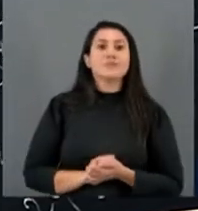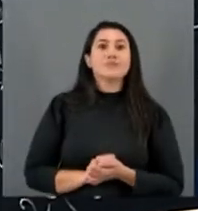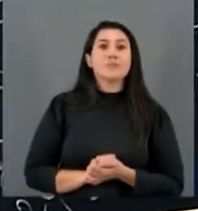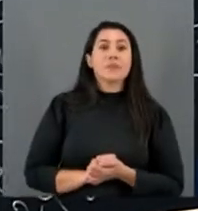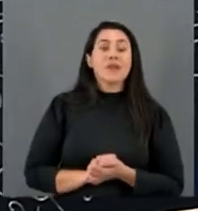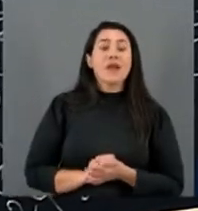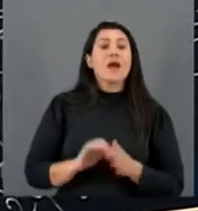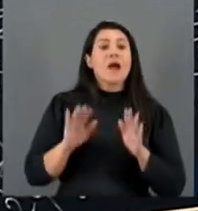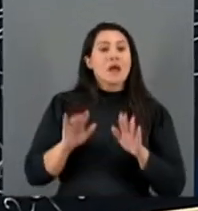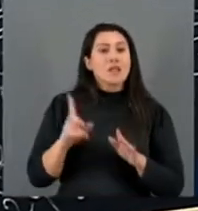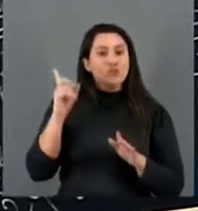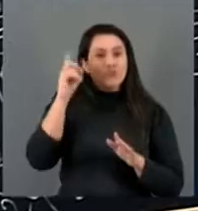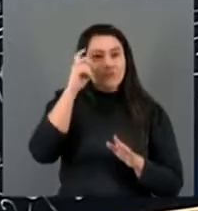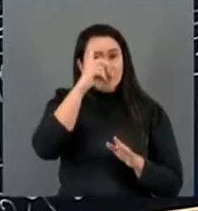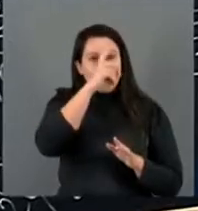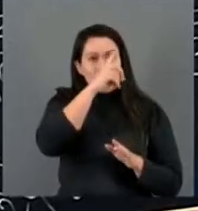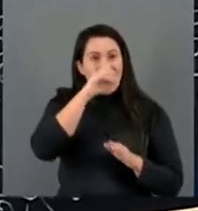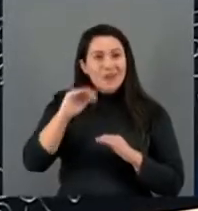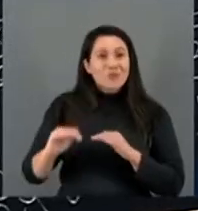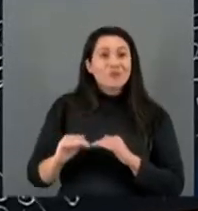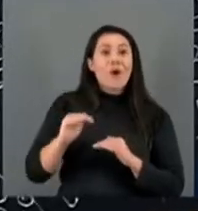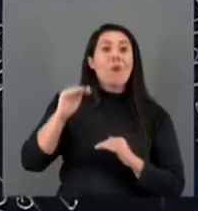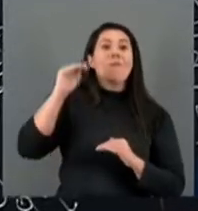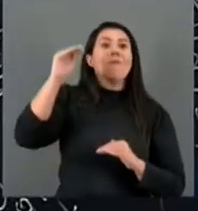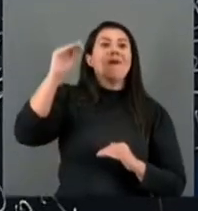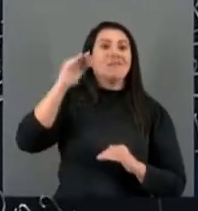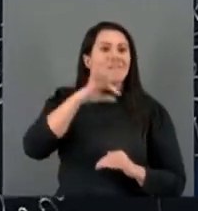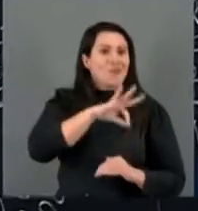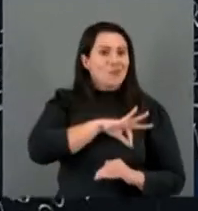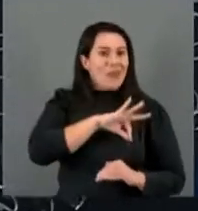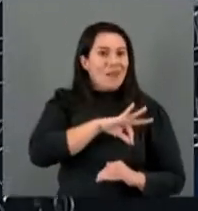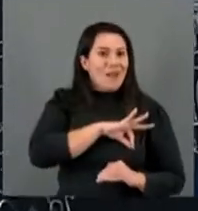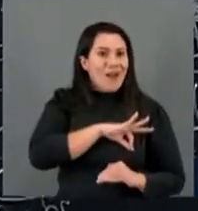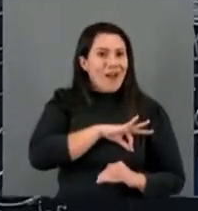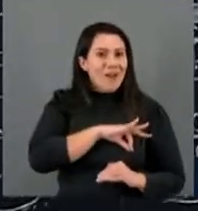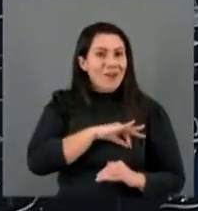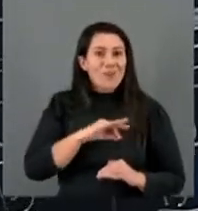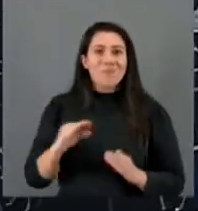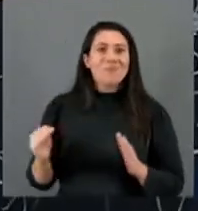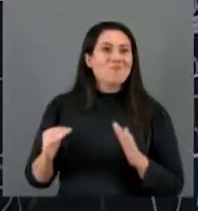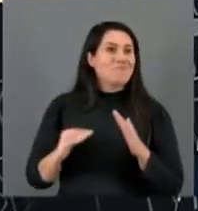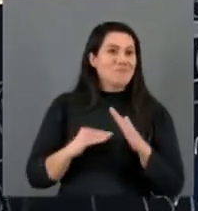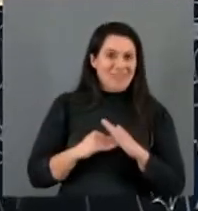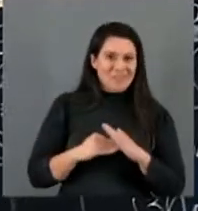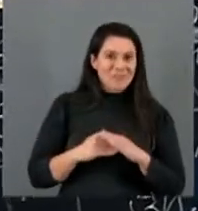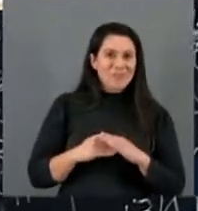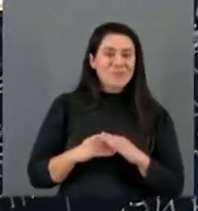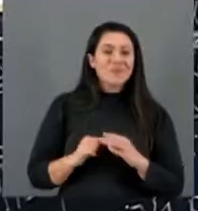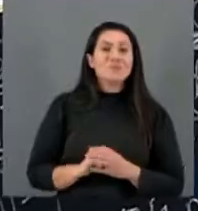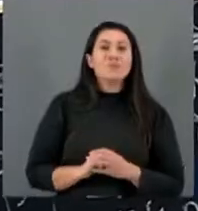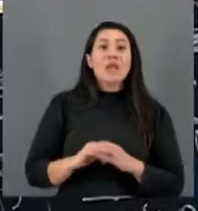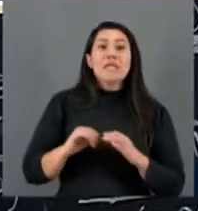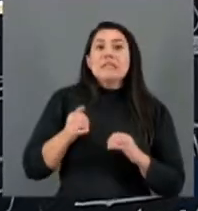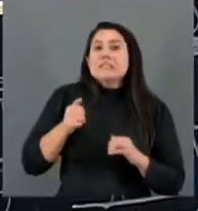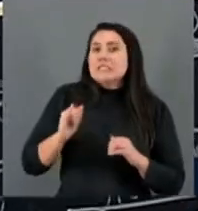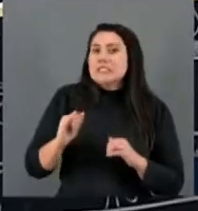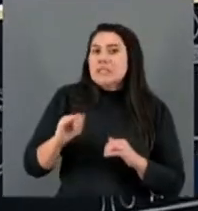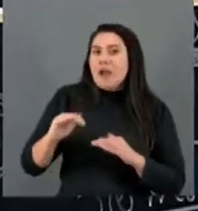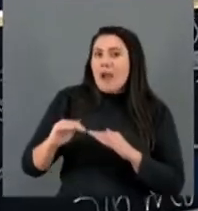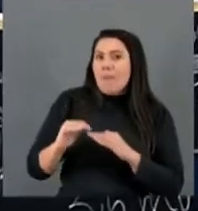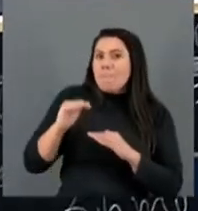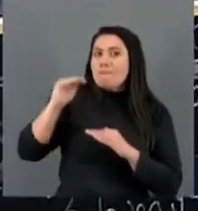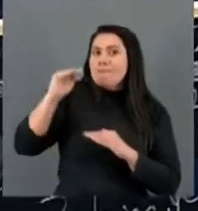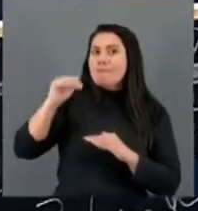aumentar em 10% o salário mínimo, os impactos para o governo seriam da ordem de 28 bilhões de